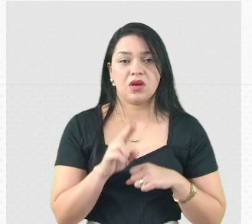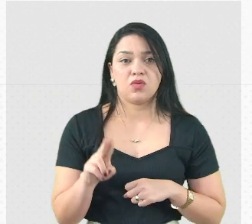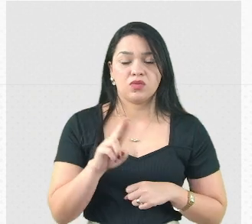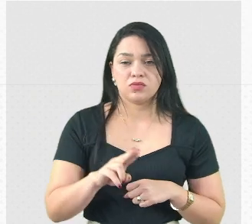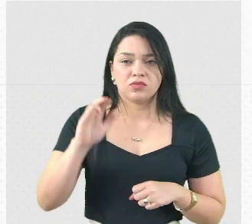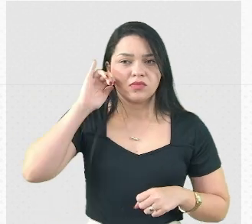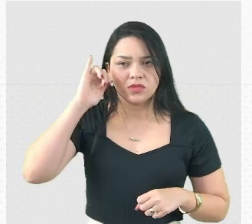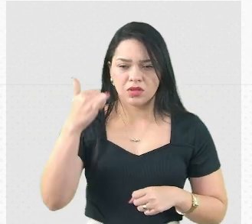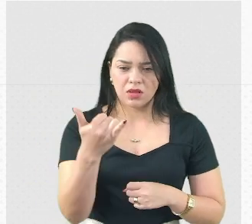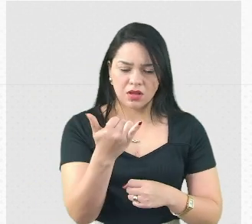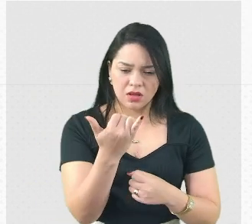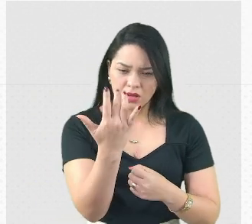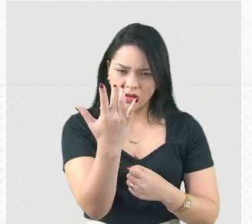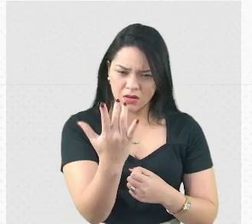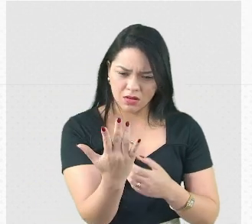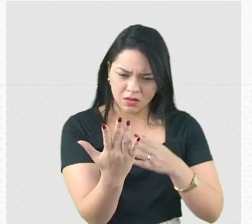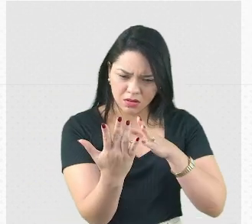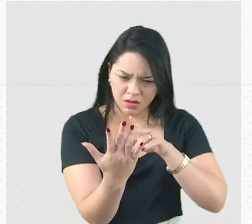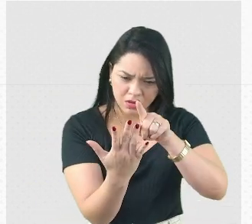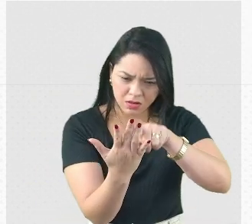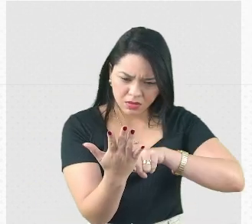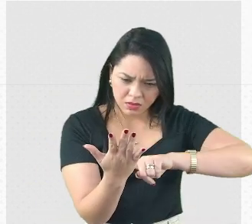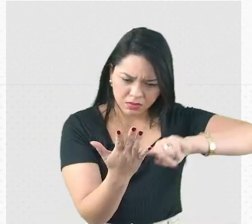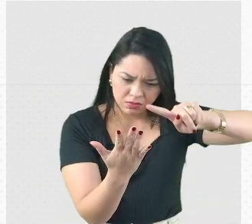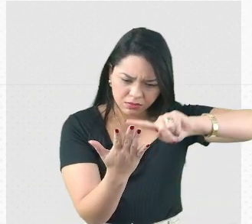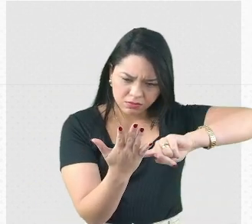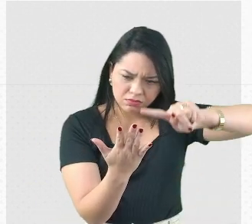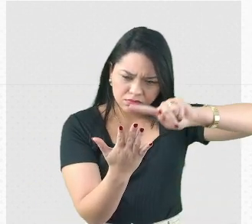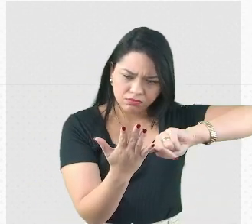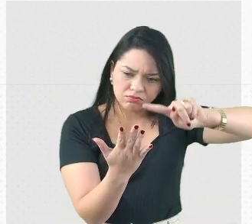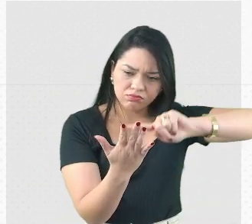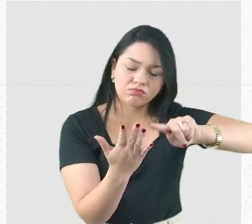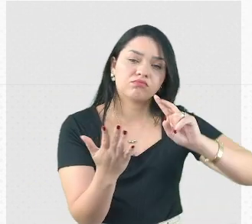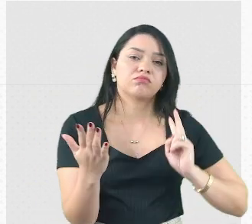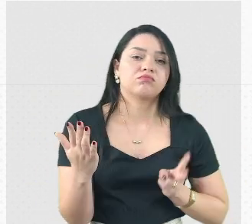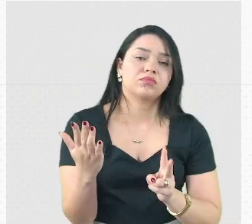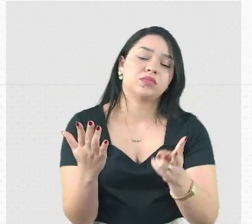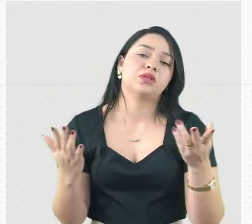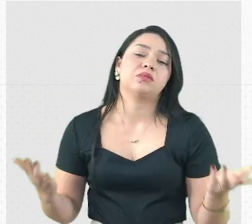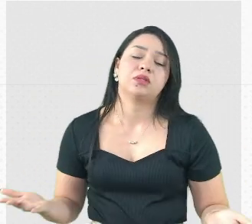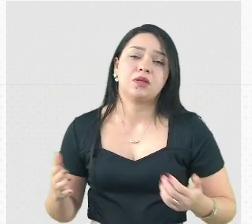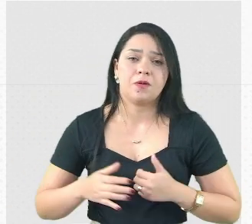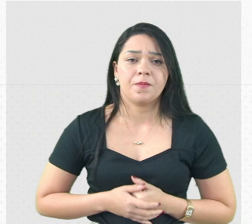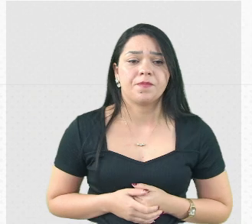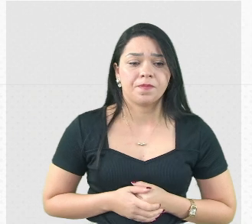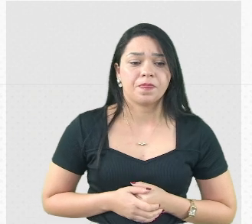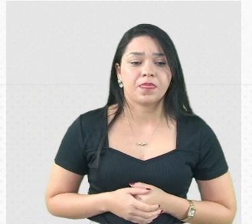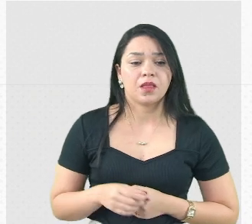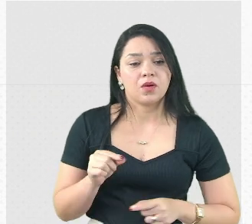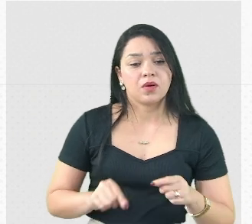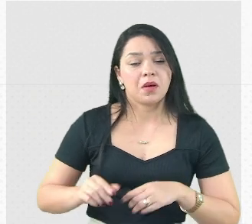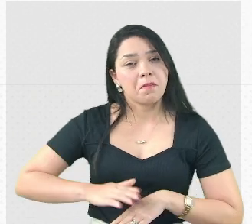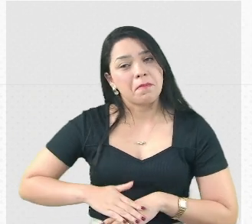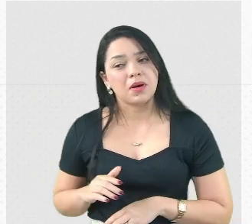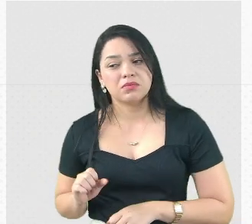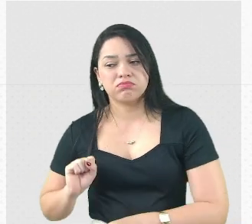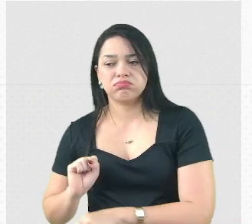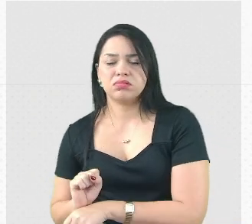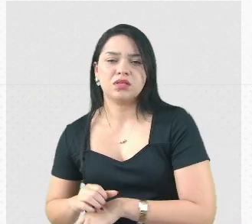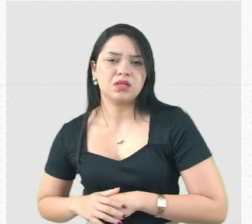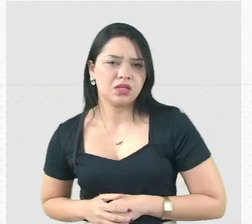telas, ao uso exagerado das telas. Então o ser humano, ele passou a ser mais